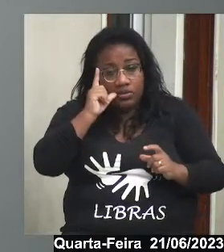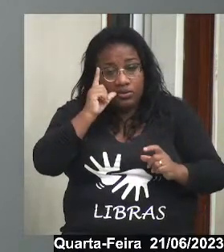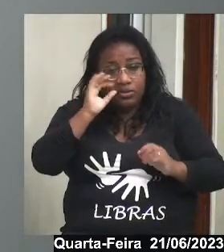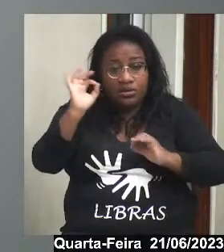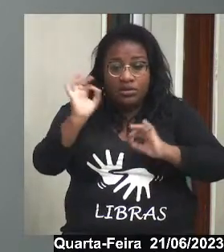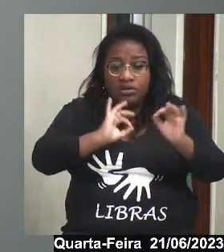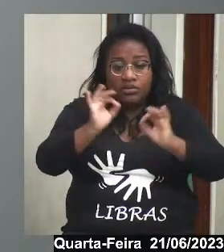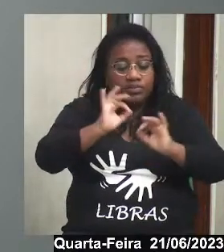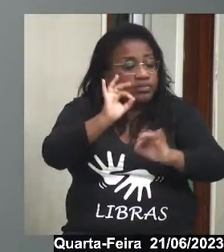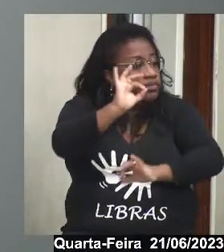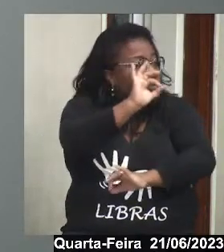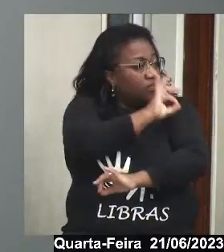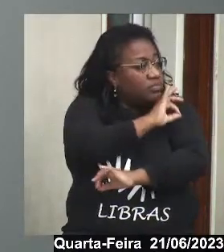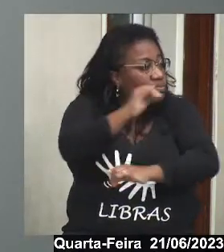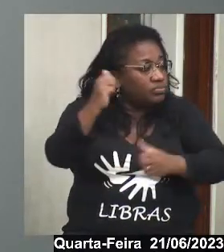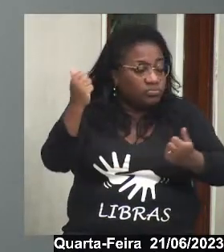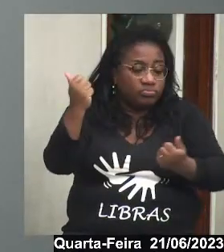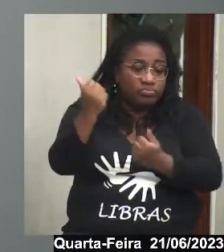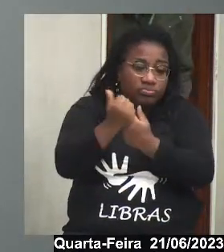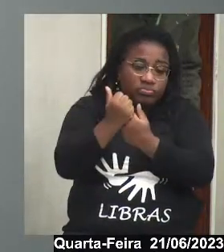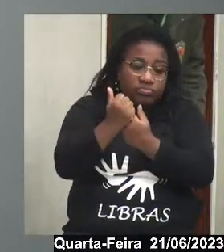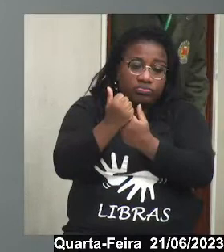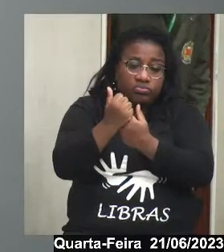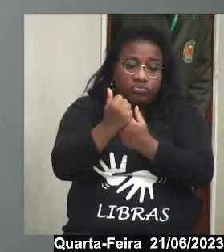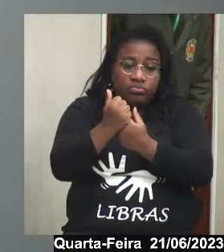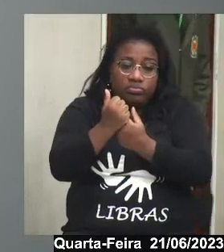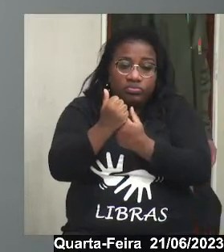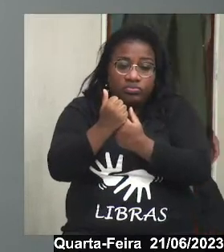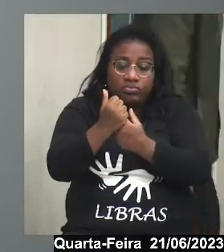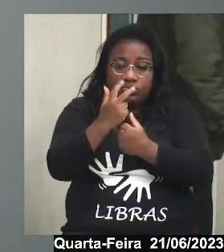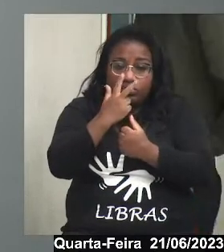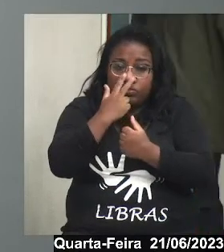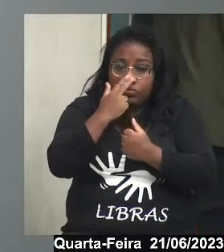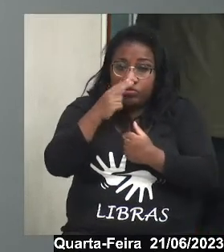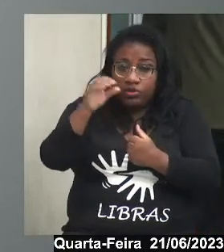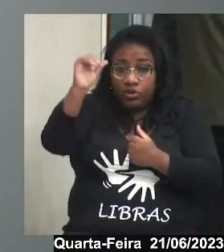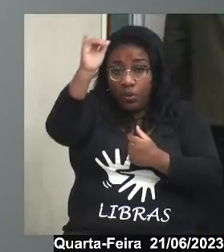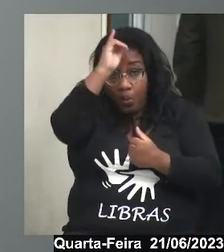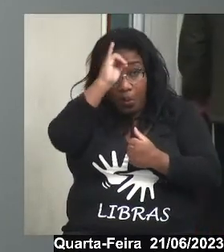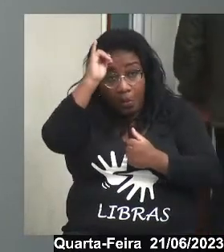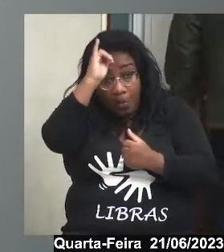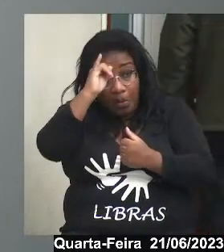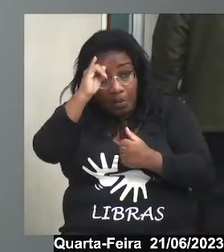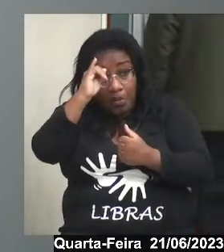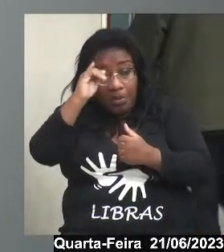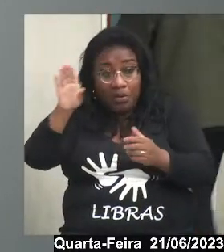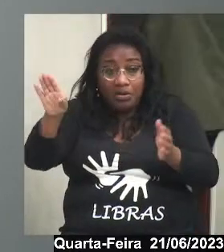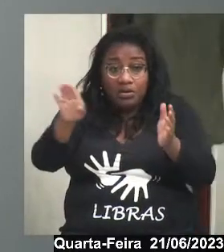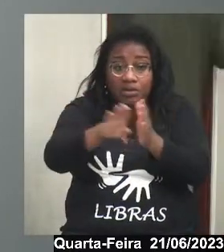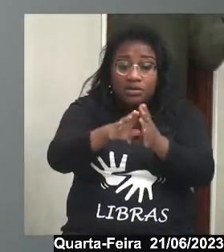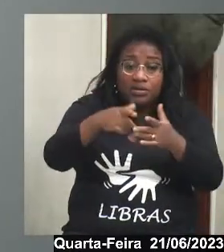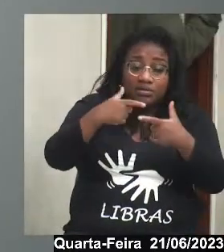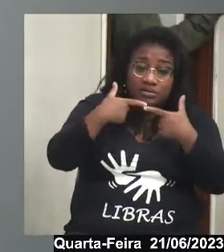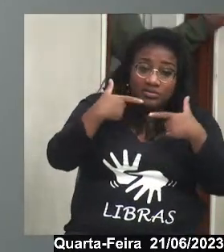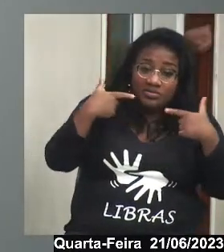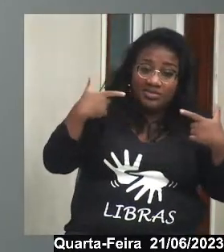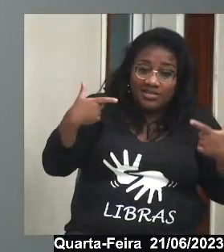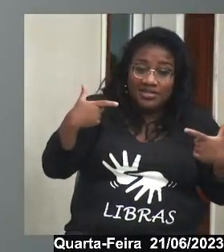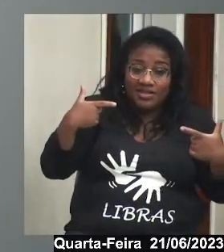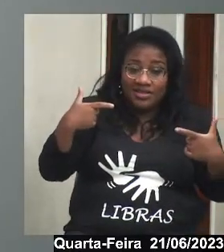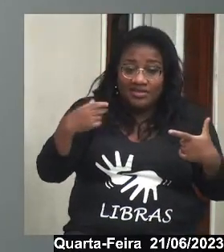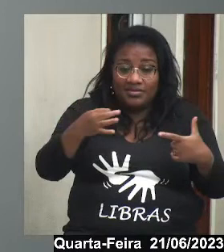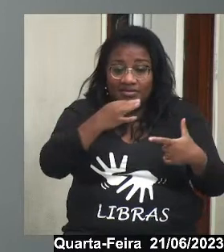do despreparo do vice-prefeito da nossa cidade. Ele parecia um bobo da corte. Chegou sorridente, fazendo